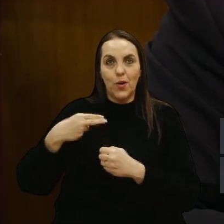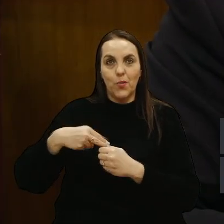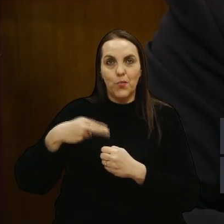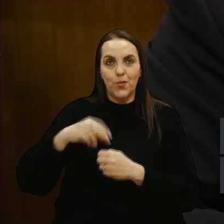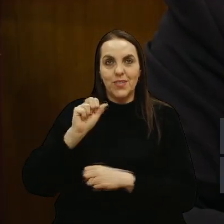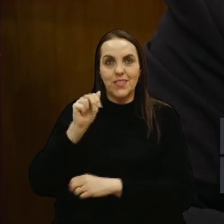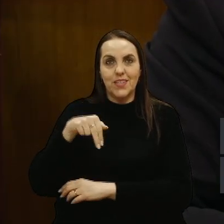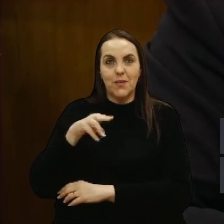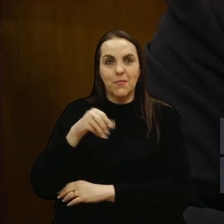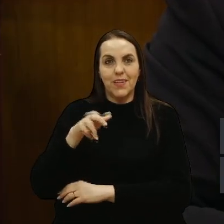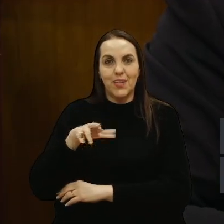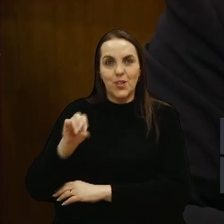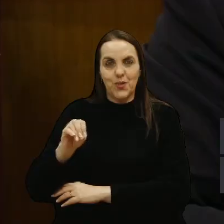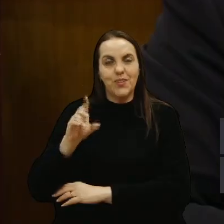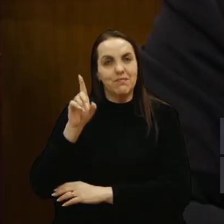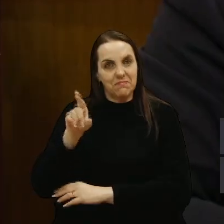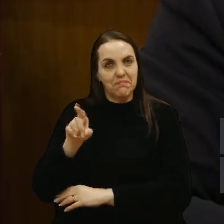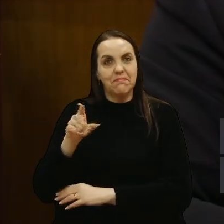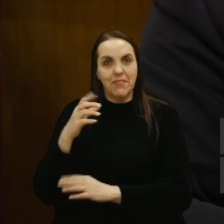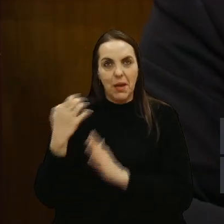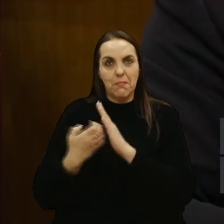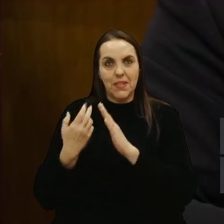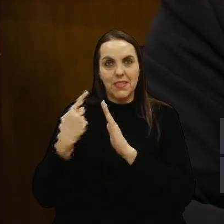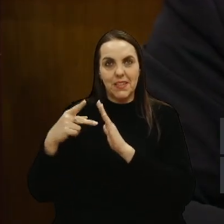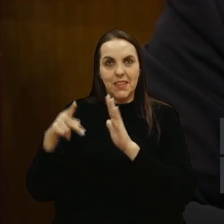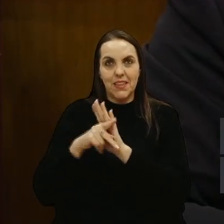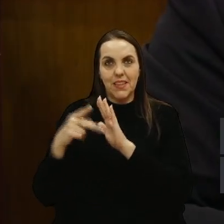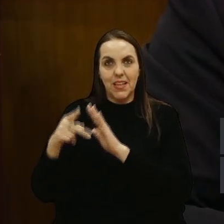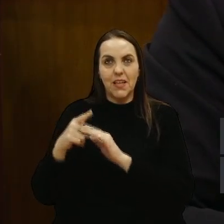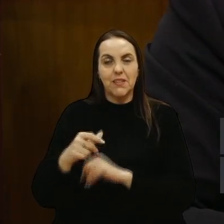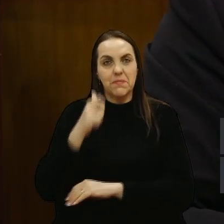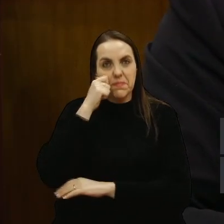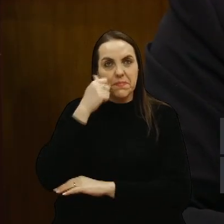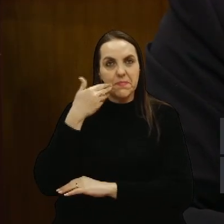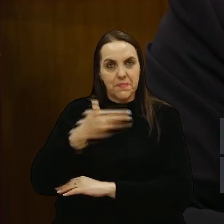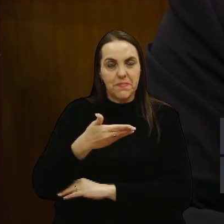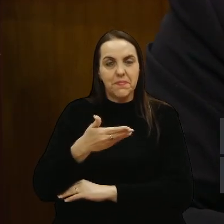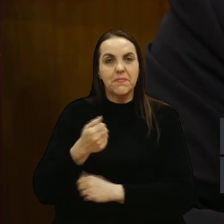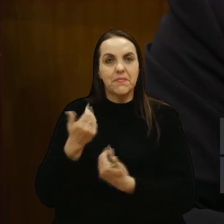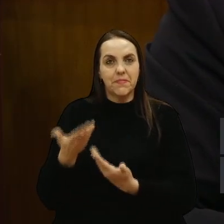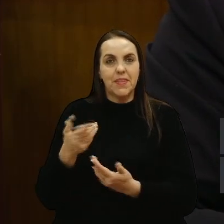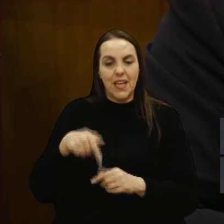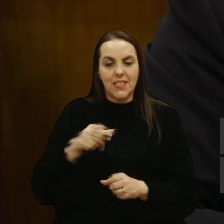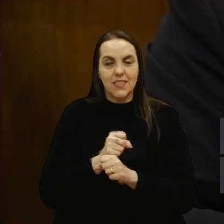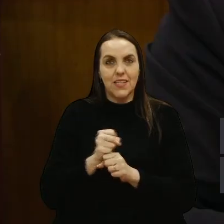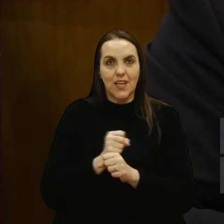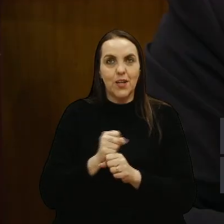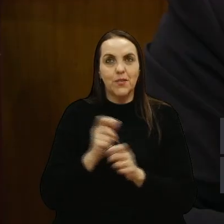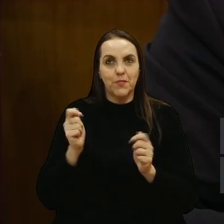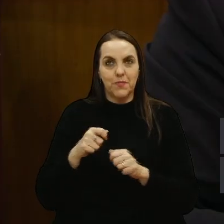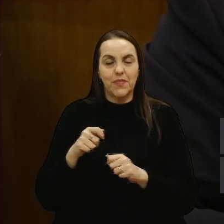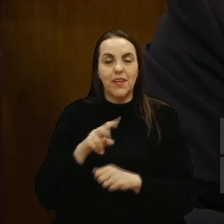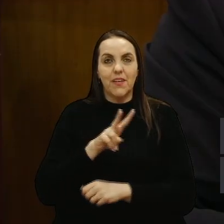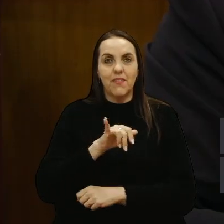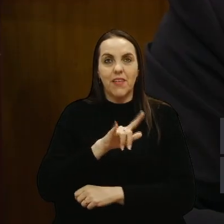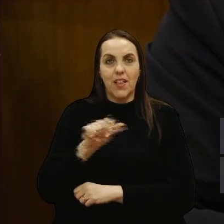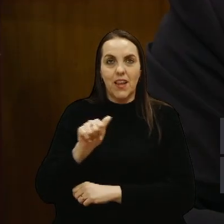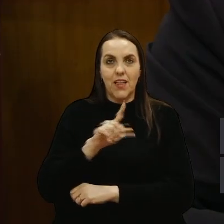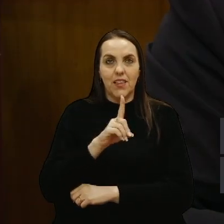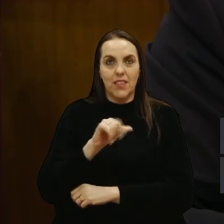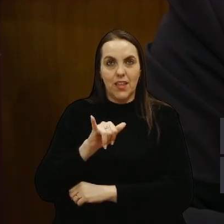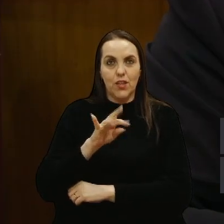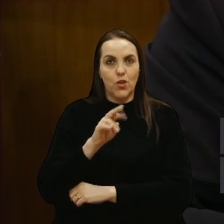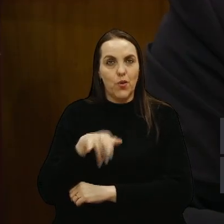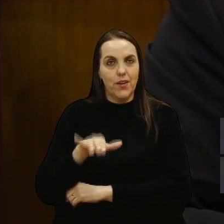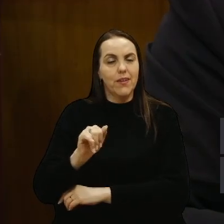empresa dele. Então fica registrado aqui minha gratidão, tive a oportunidade de falar pessoalmente isso ao Trovão agora esse ano, quando ele falou sobre a Vila Deltrone. É um grande visionário da nossa